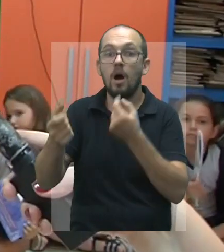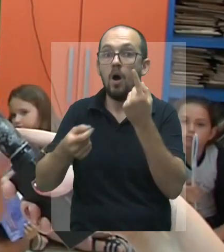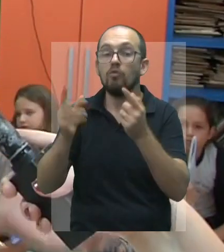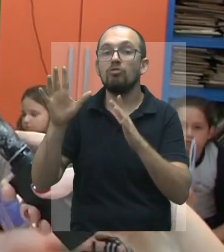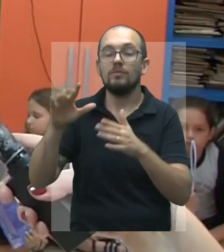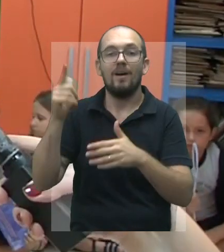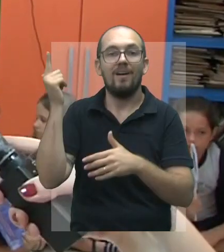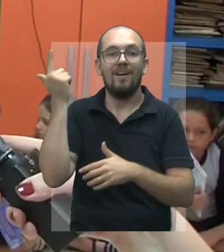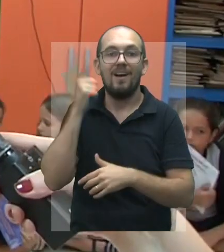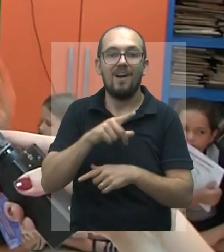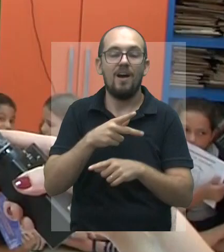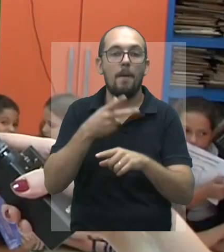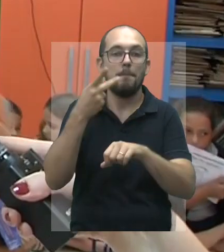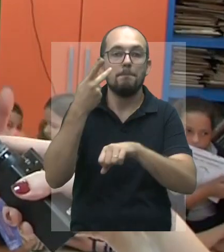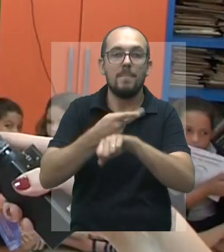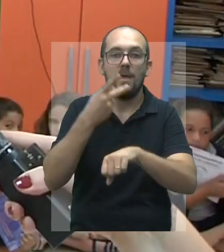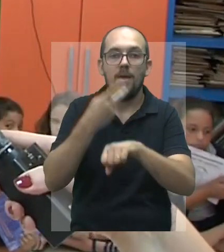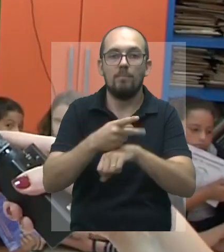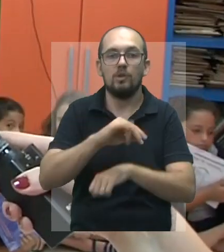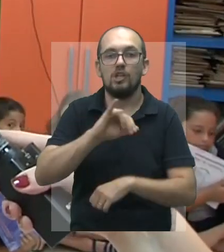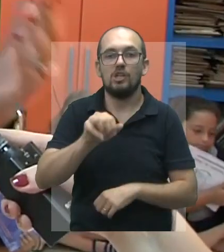Prêmio Jabuti, que já tem